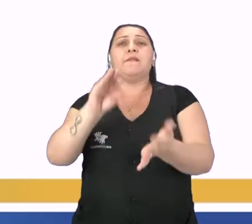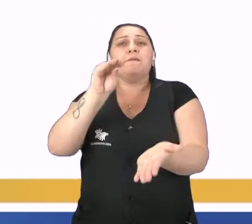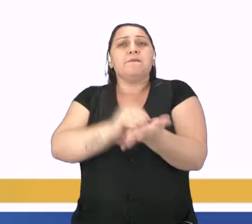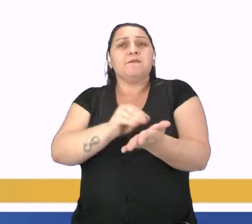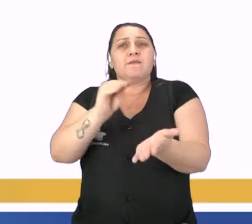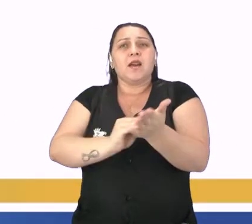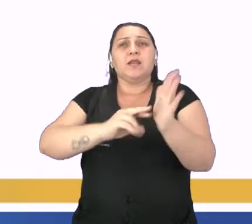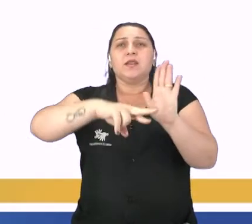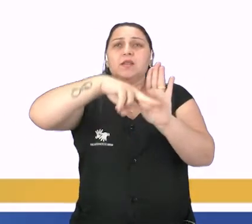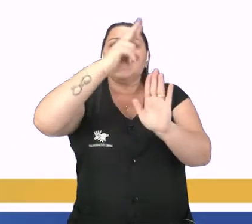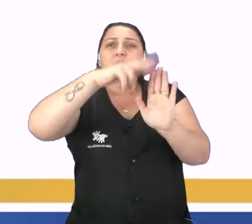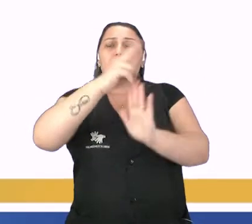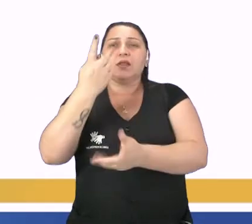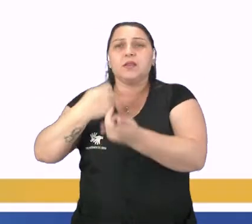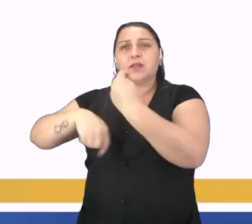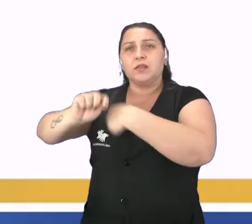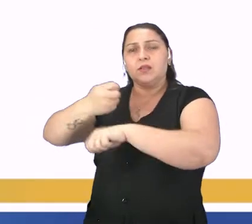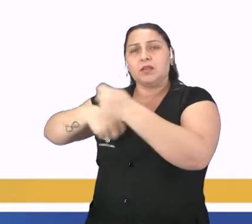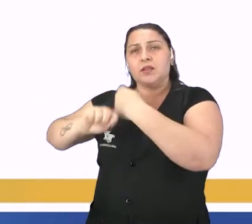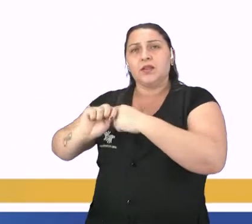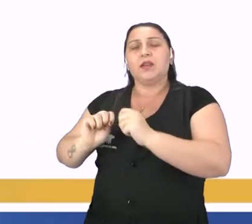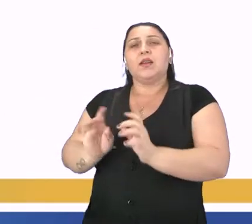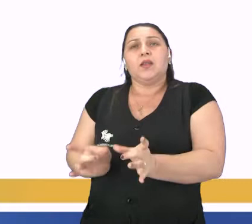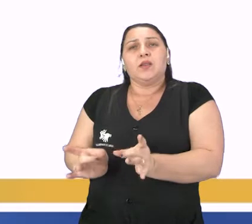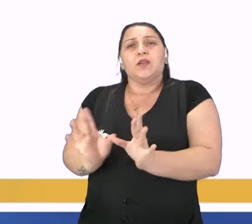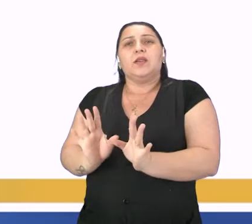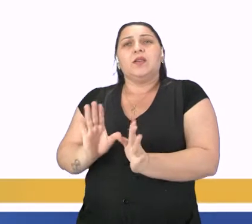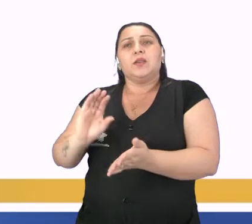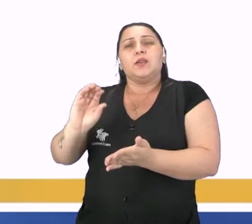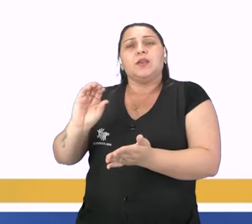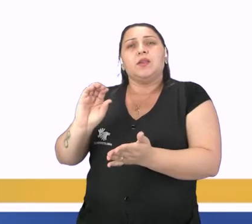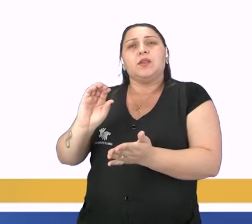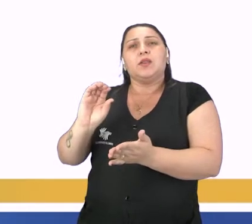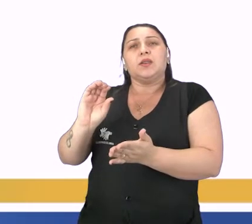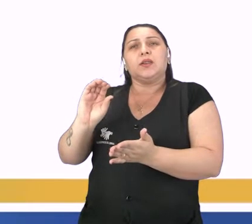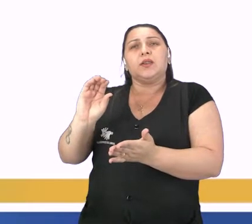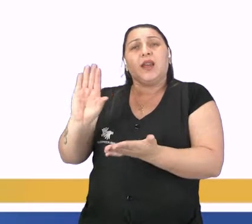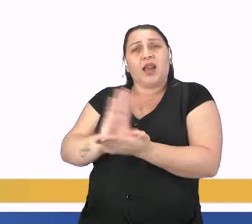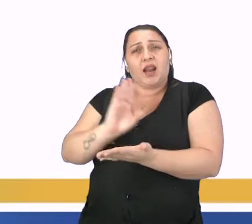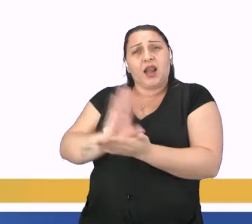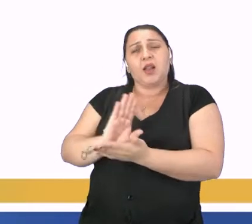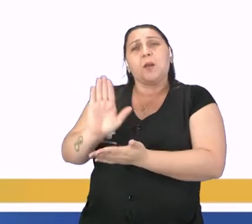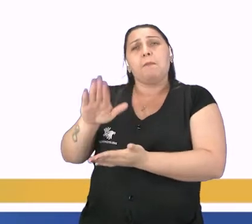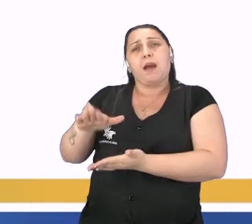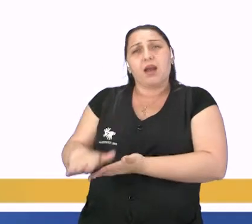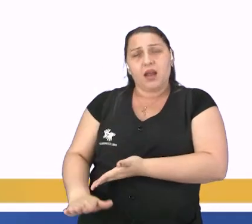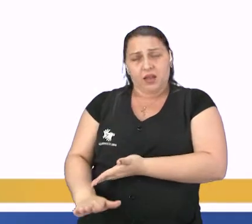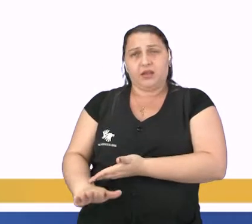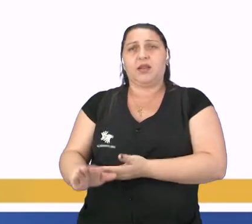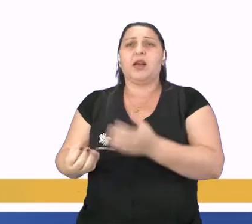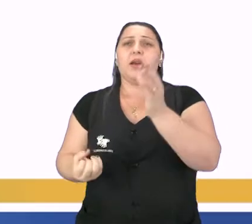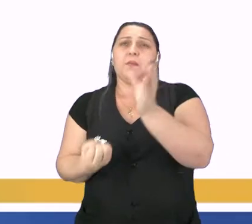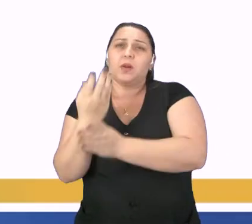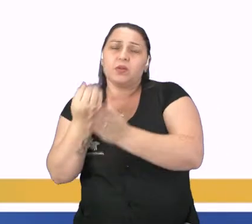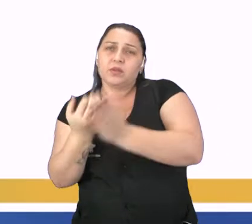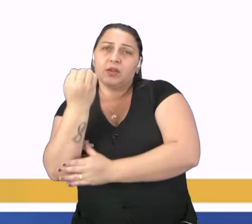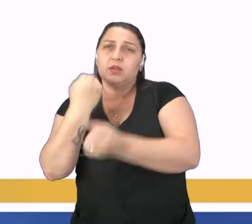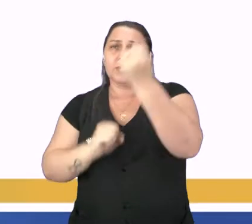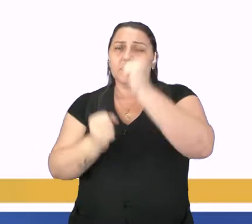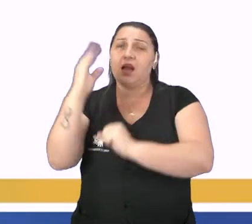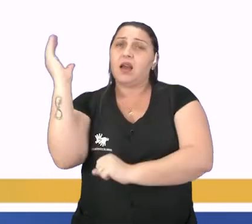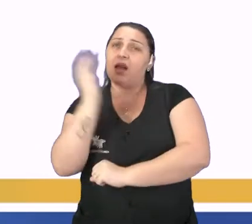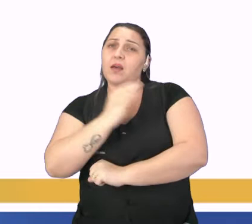de regulamentação na economia e à oferta de créditos baratos. Igualmente, a produção industrial seguia um ritmo